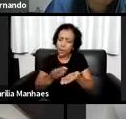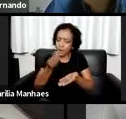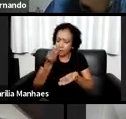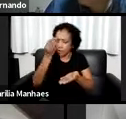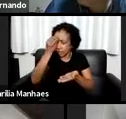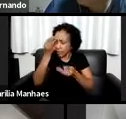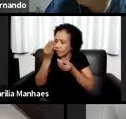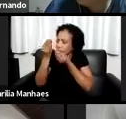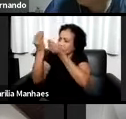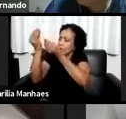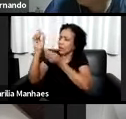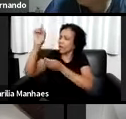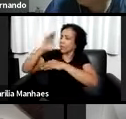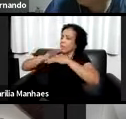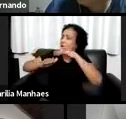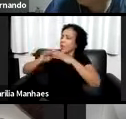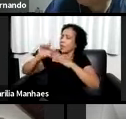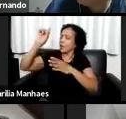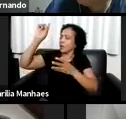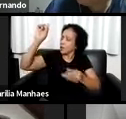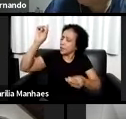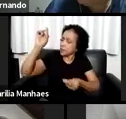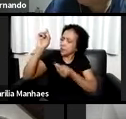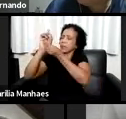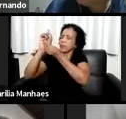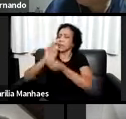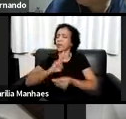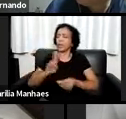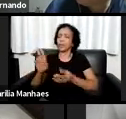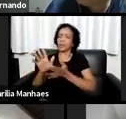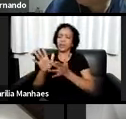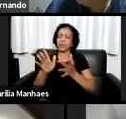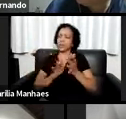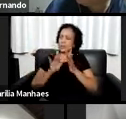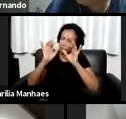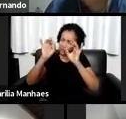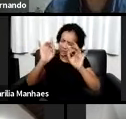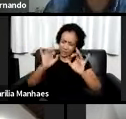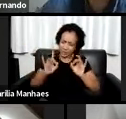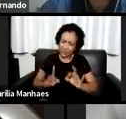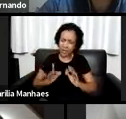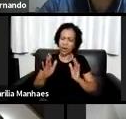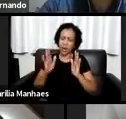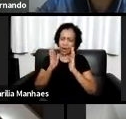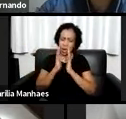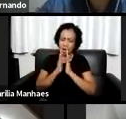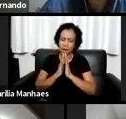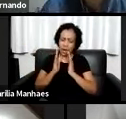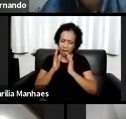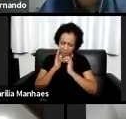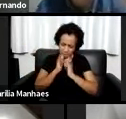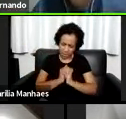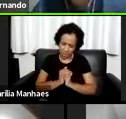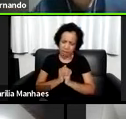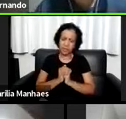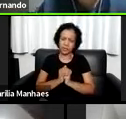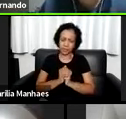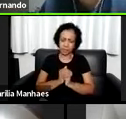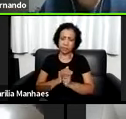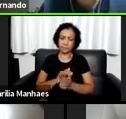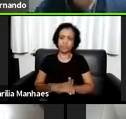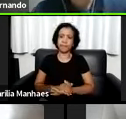colocamos nas Tuas mãos, no nome precioso de Jesus. Amém, Senhor. Amém. Amém